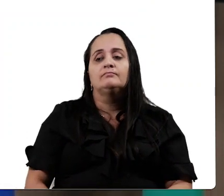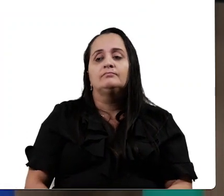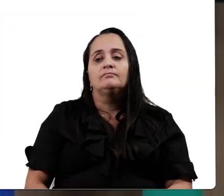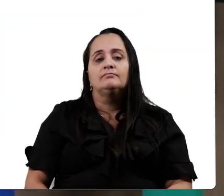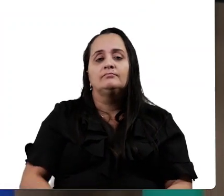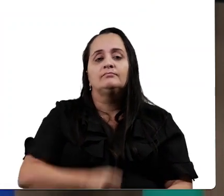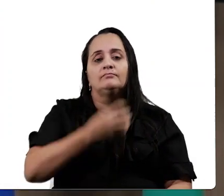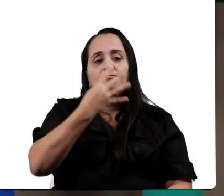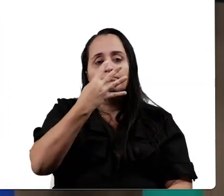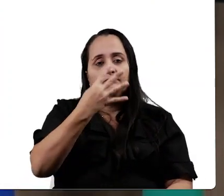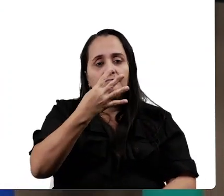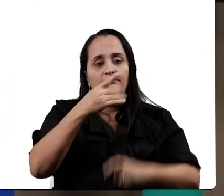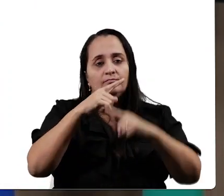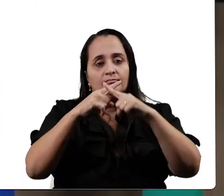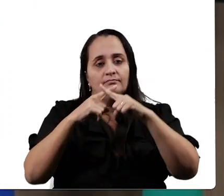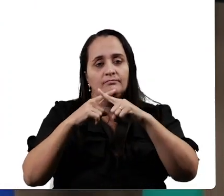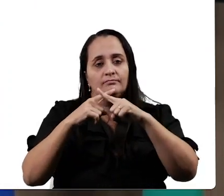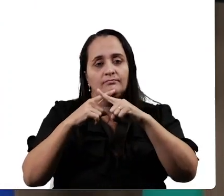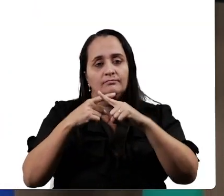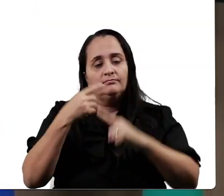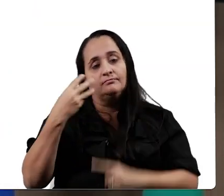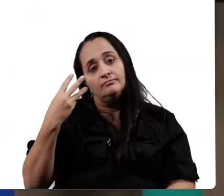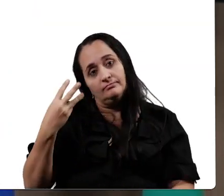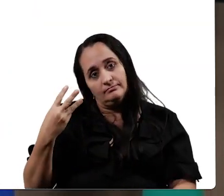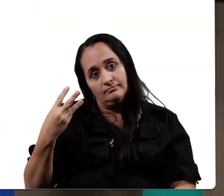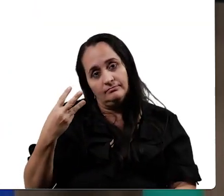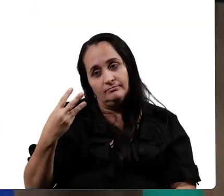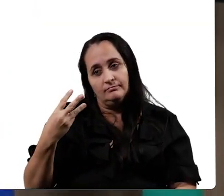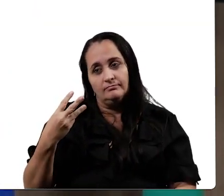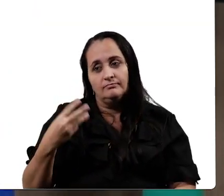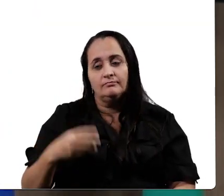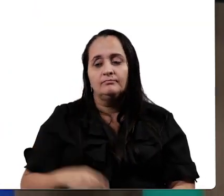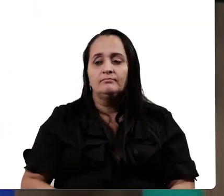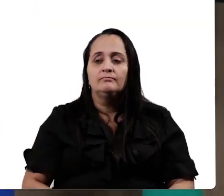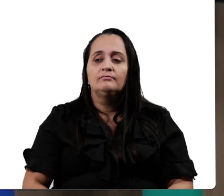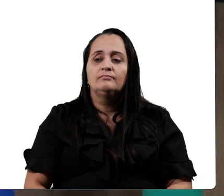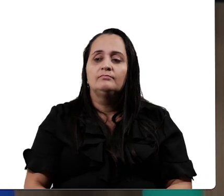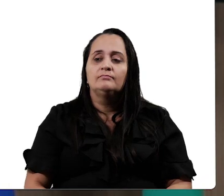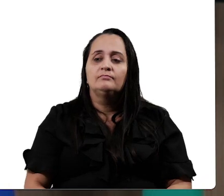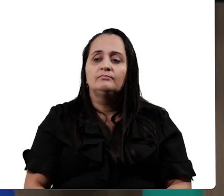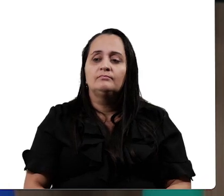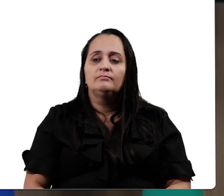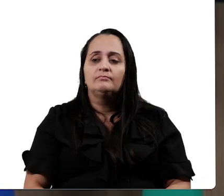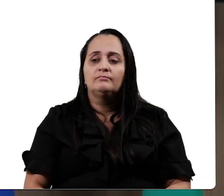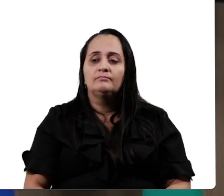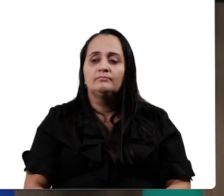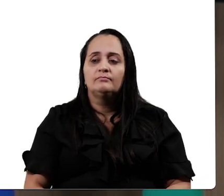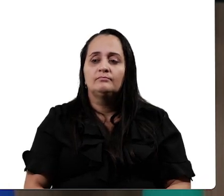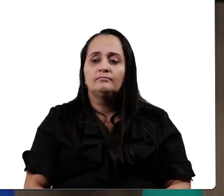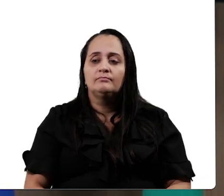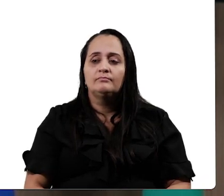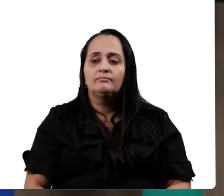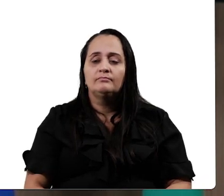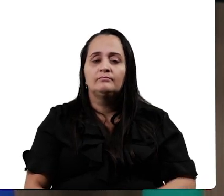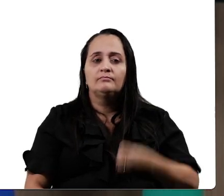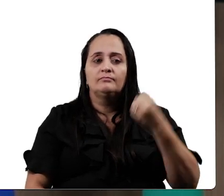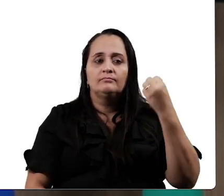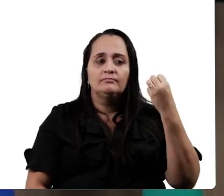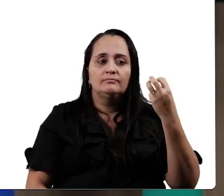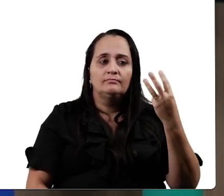quatro vezes tá ficando Claro olha aqui o tenho três ele tá repetindo quatro vezes porque